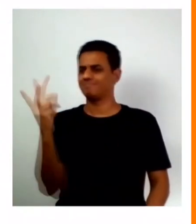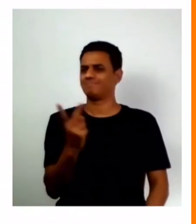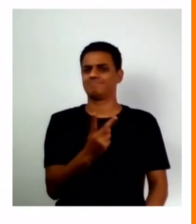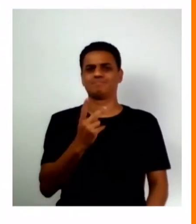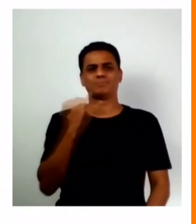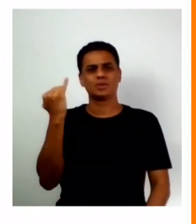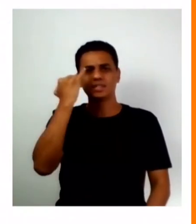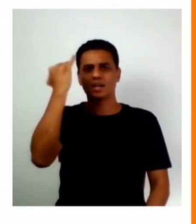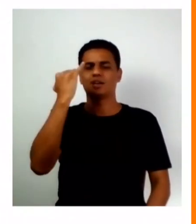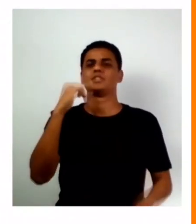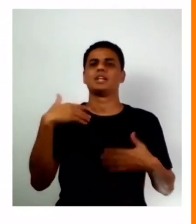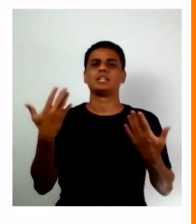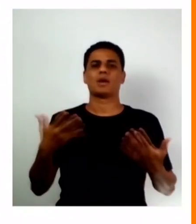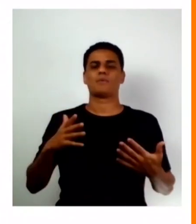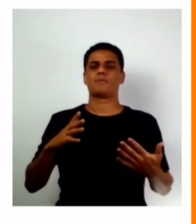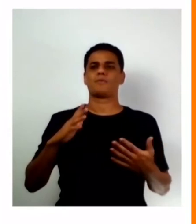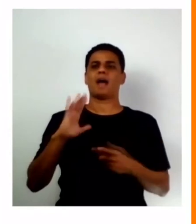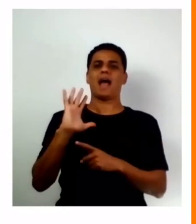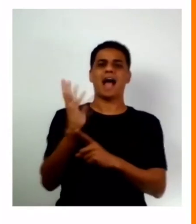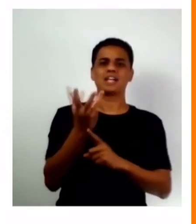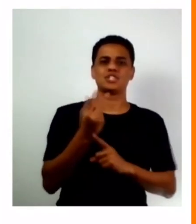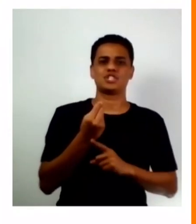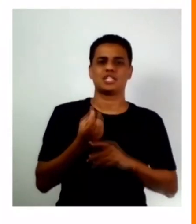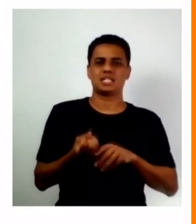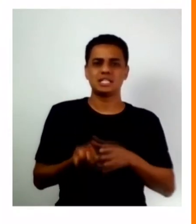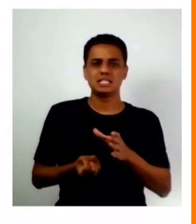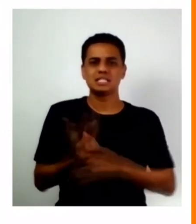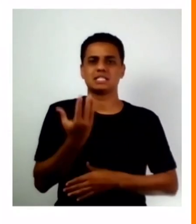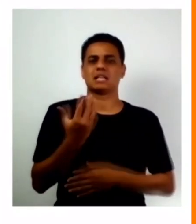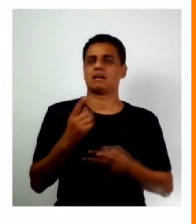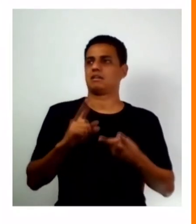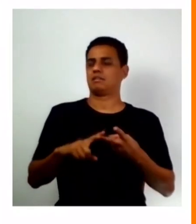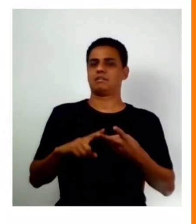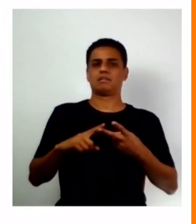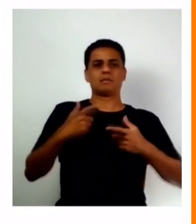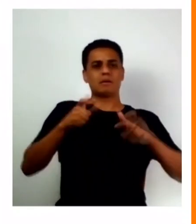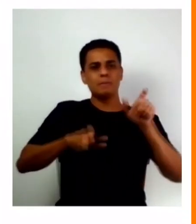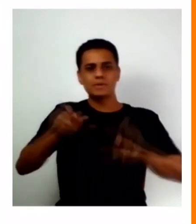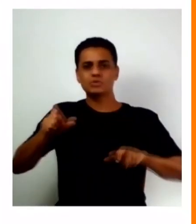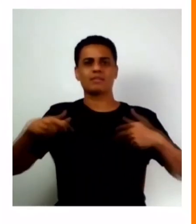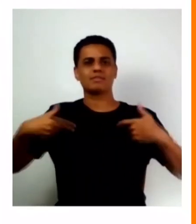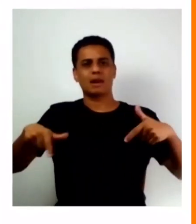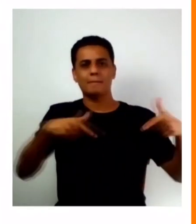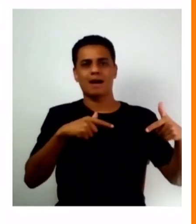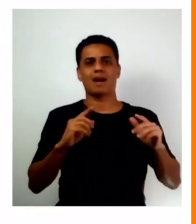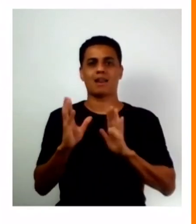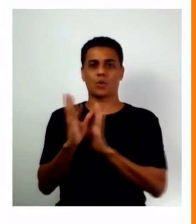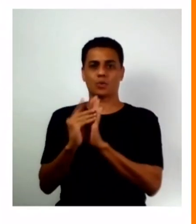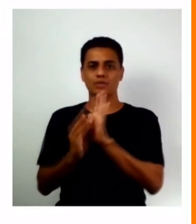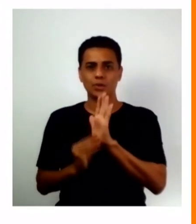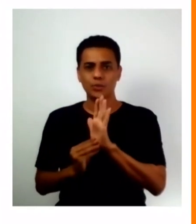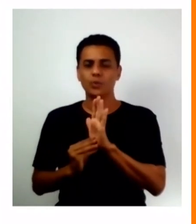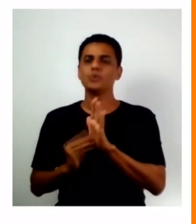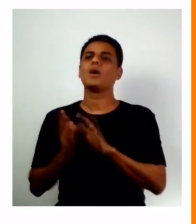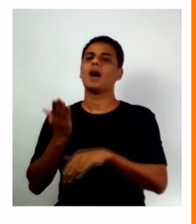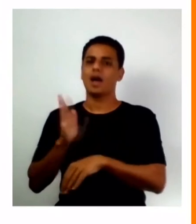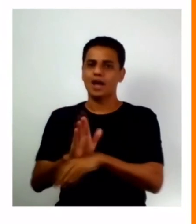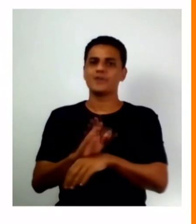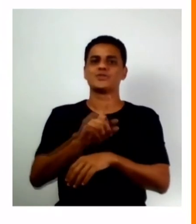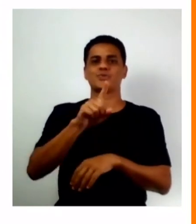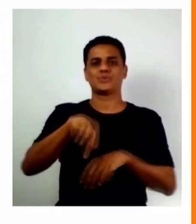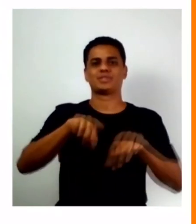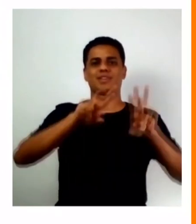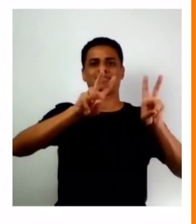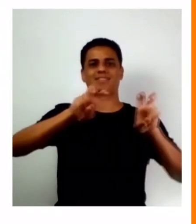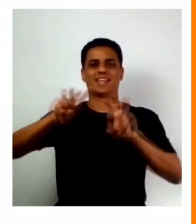criadores, companhias, productoras que trabalham com esses conteúdos e estão ajudando a esse tema. E a